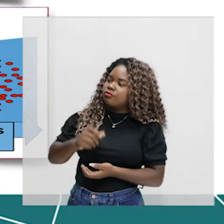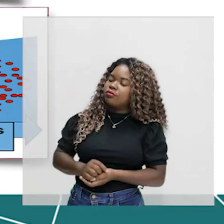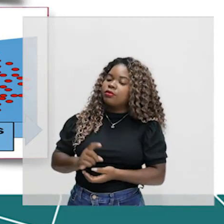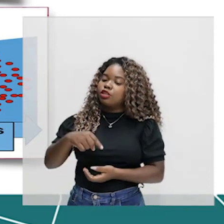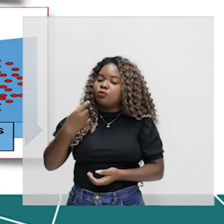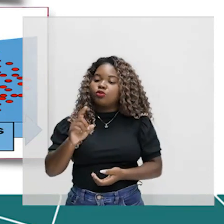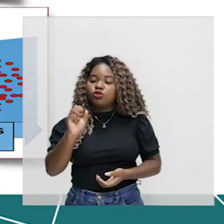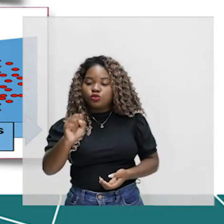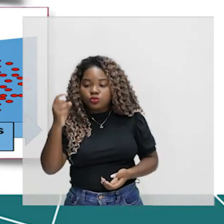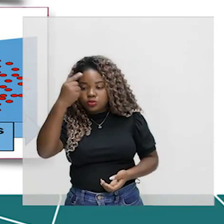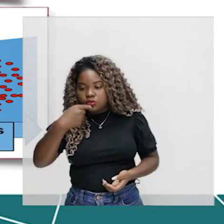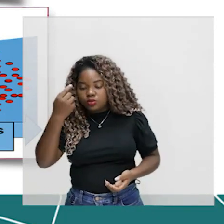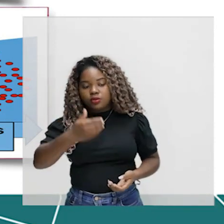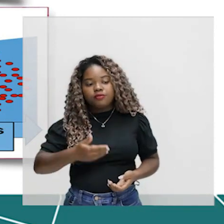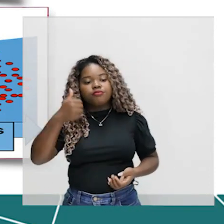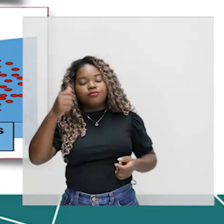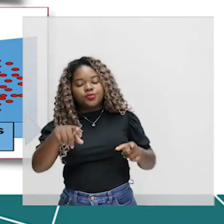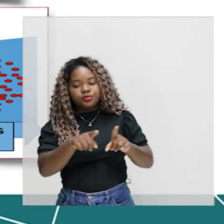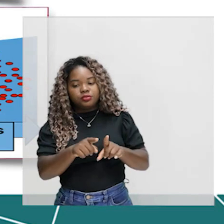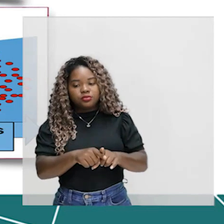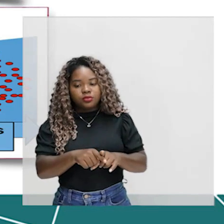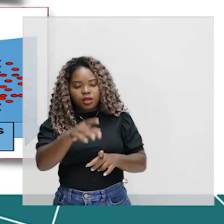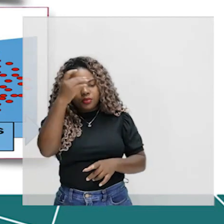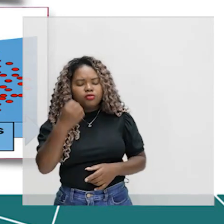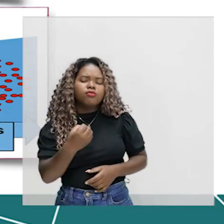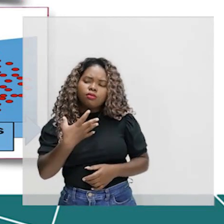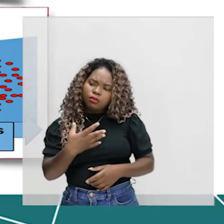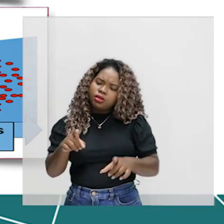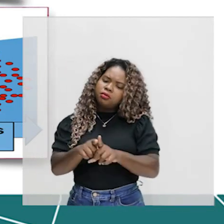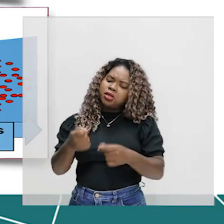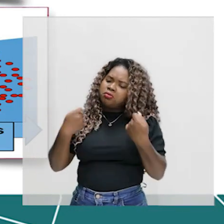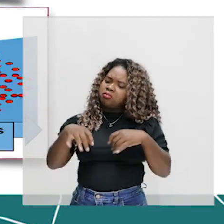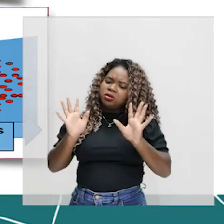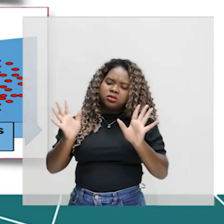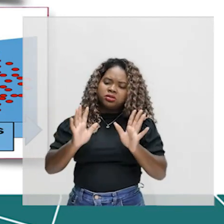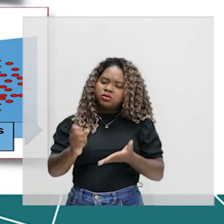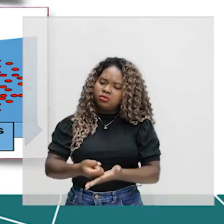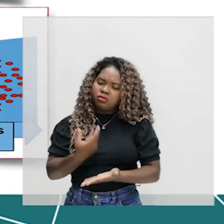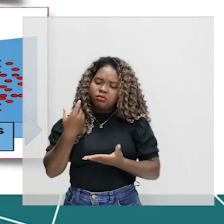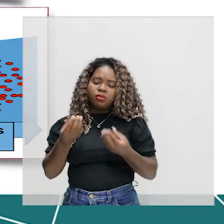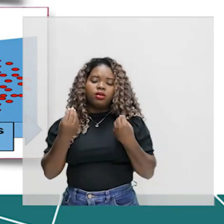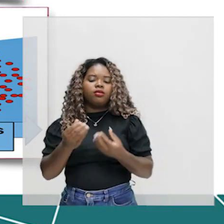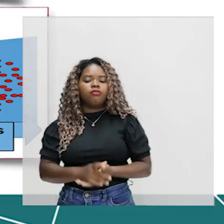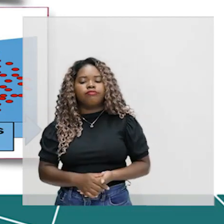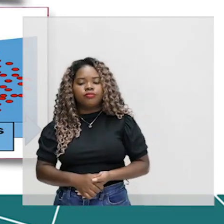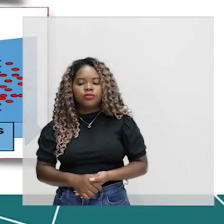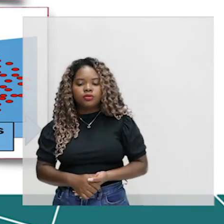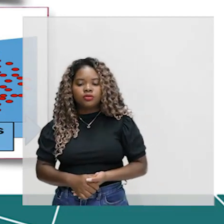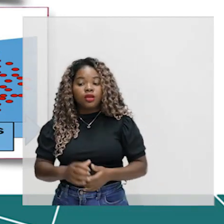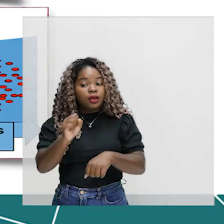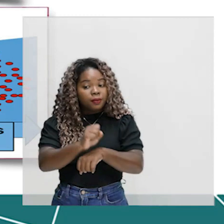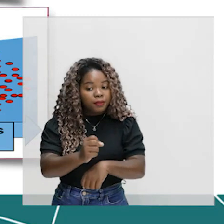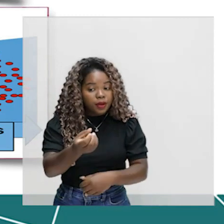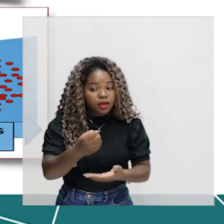melhora mais ainda aí o cara diz assim olha eu tô bem eu não preciso mais tomar antibiótico não tá tranquilo aí ele